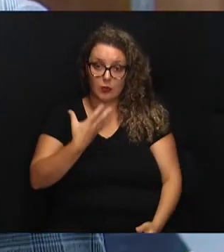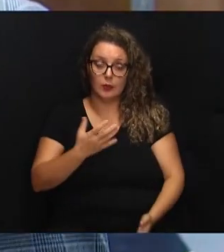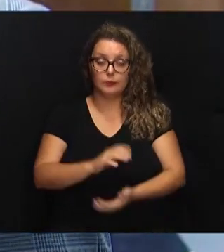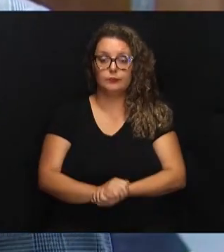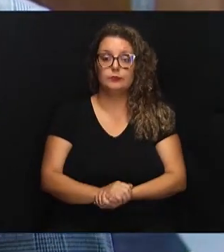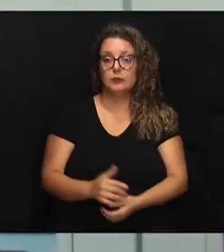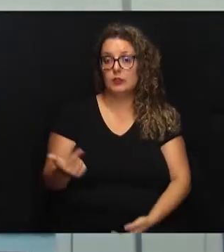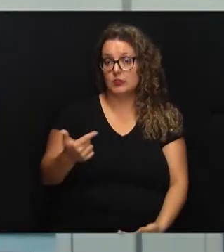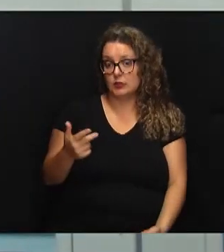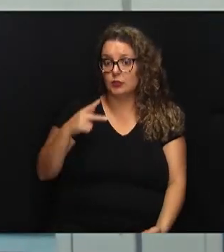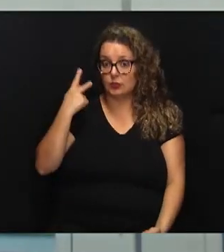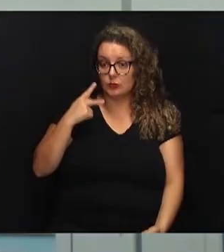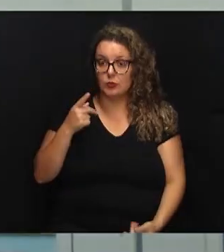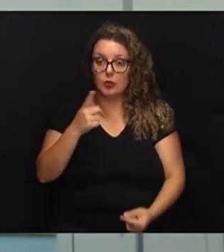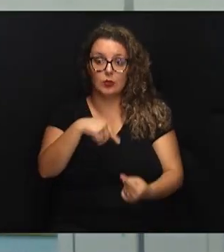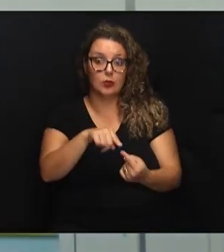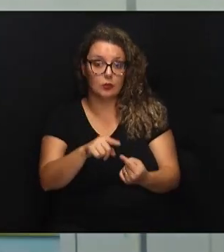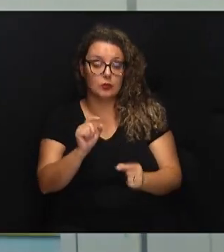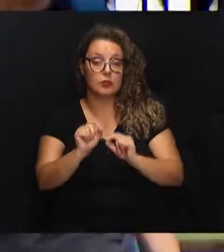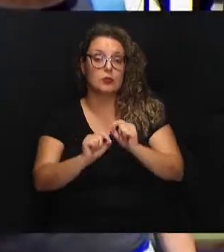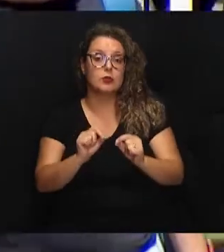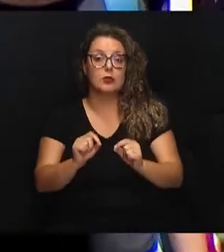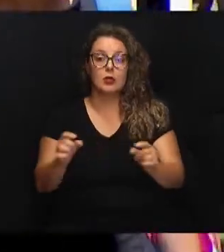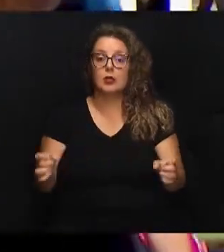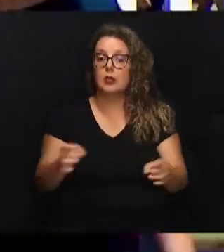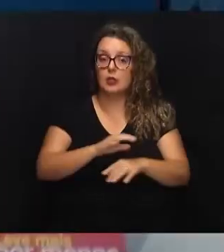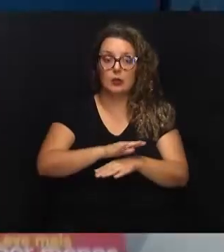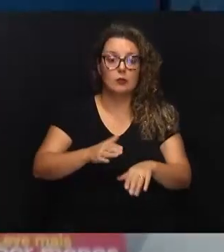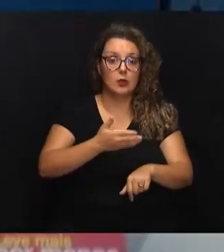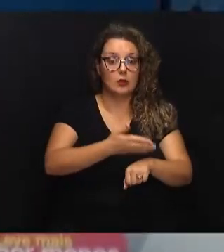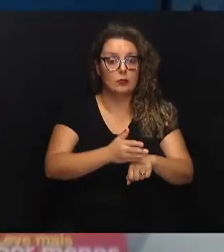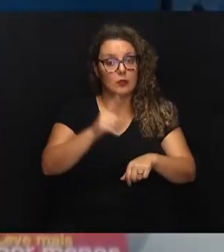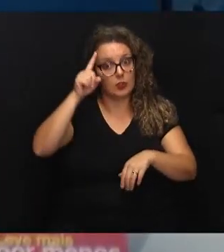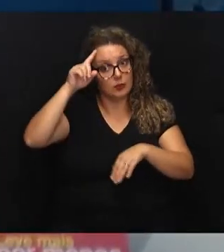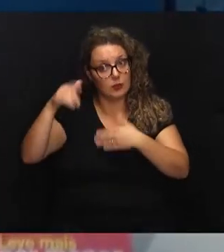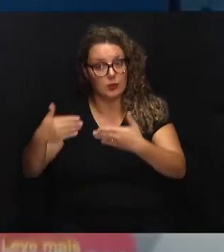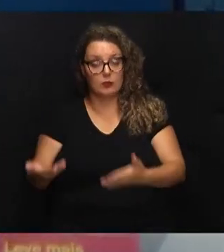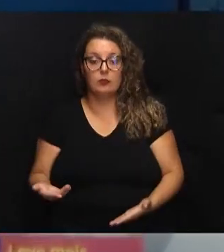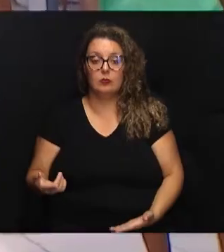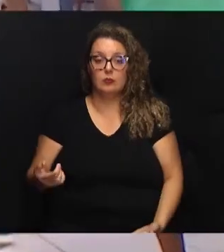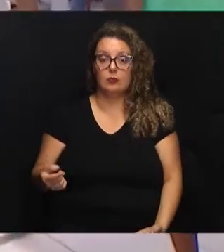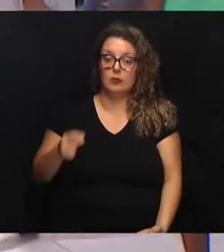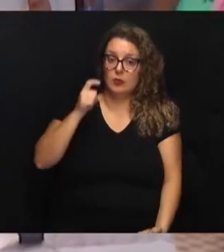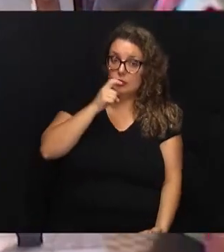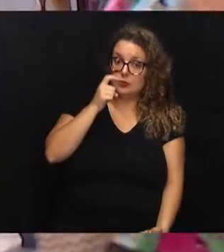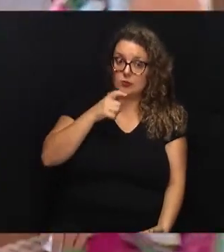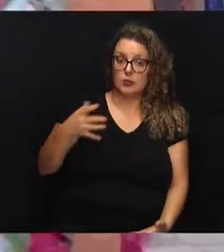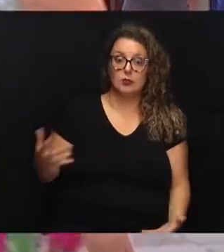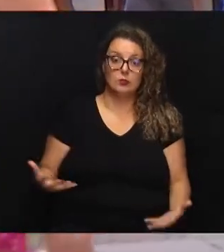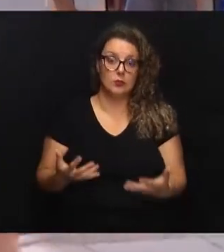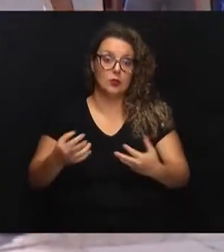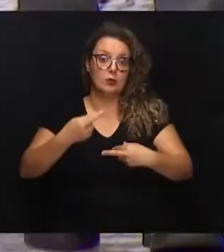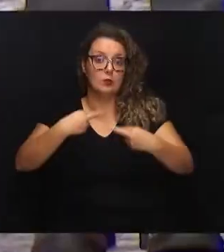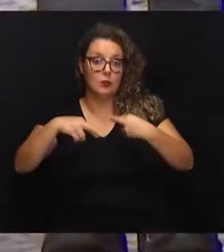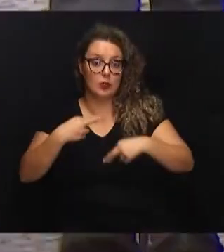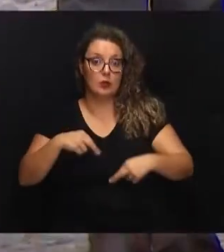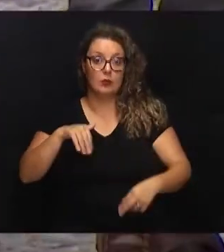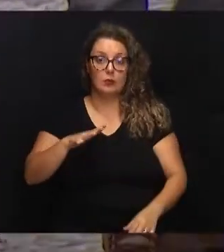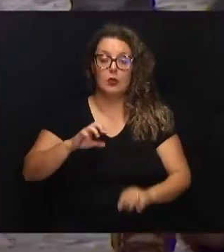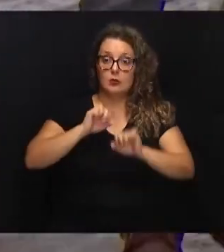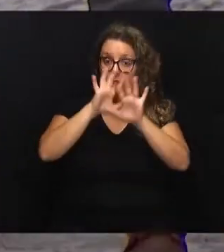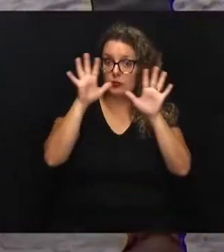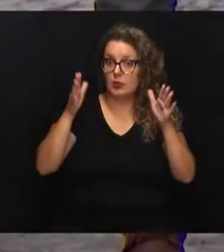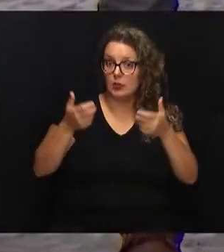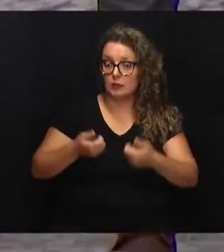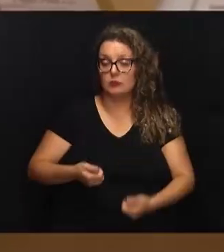Segundo o vereador, o objetivo é coibir práticas enganosas e incentivar uma relação mais